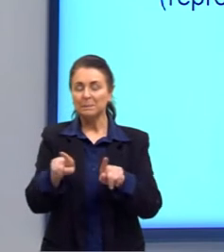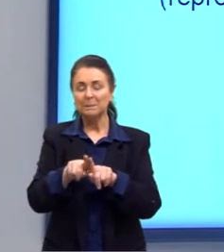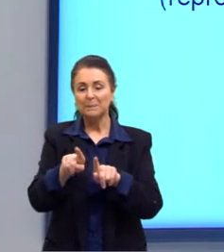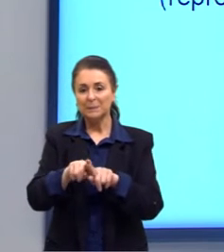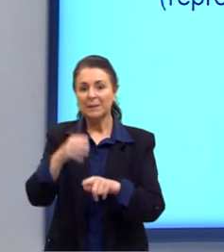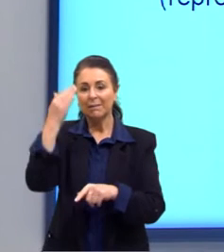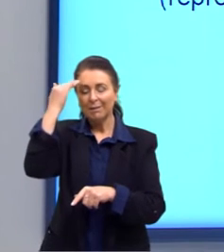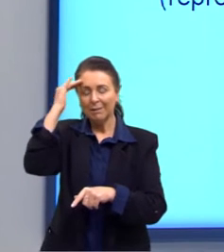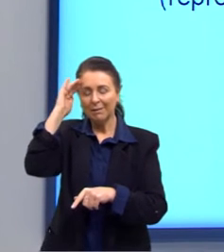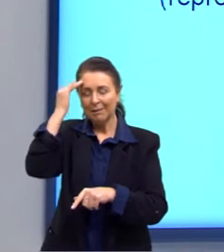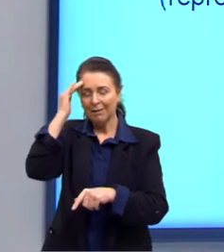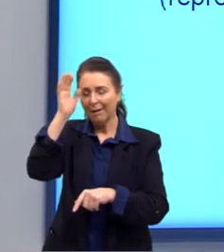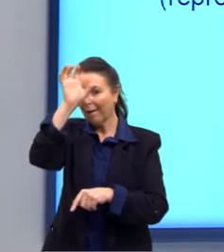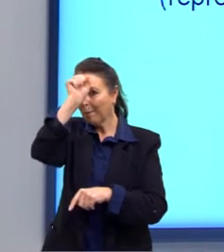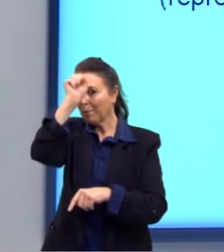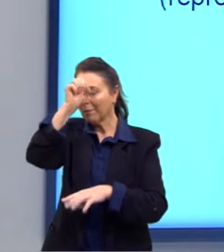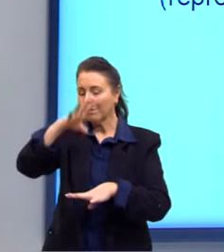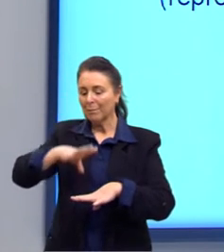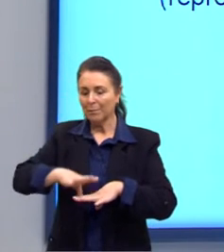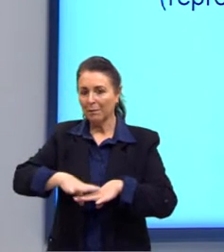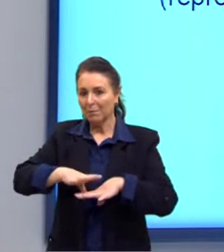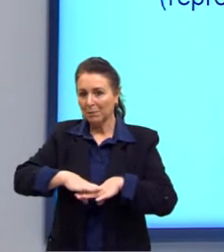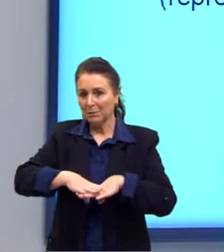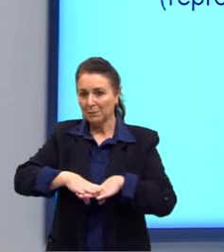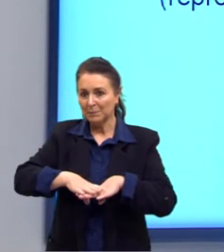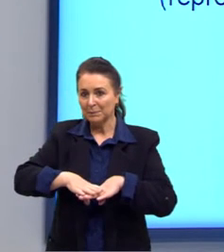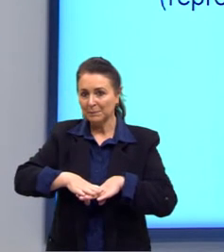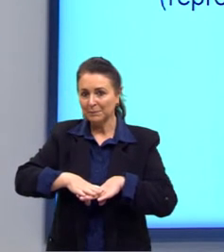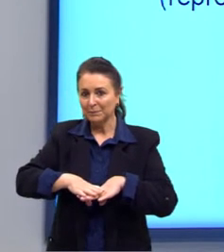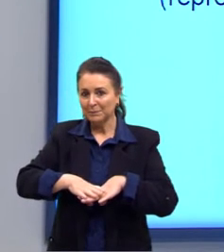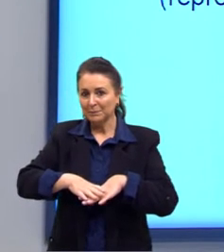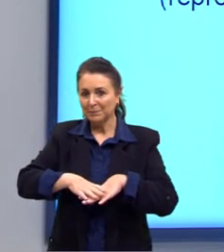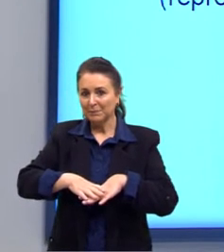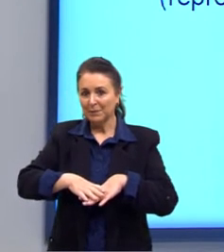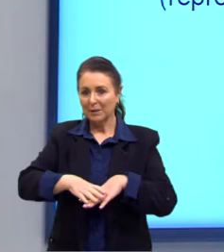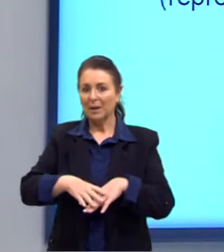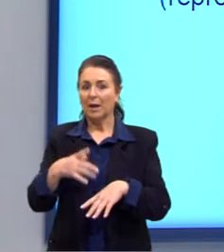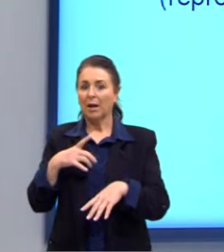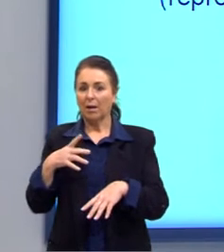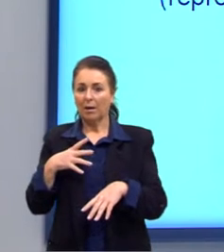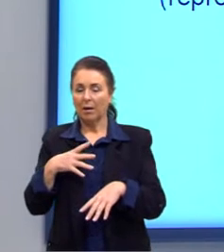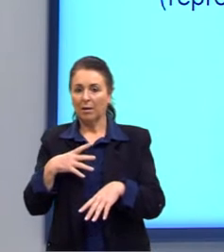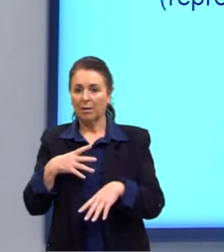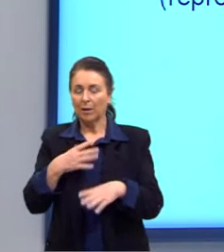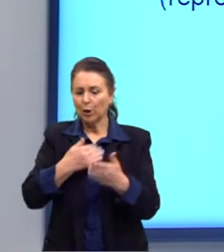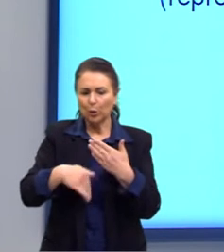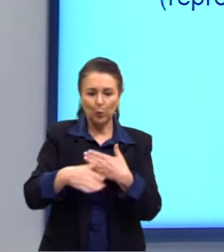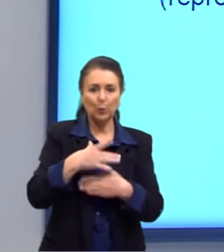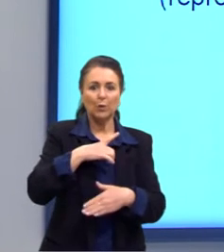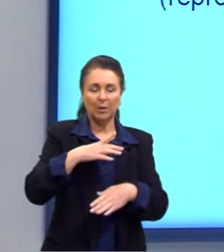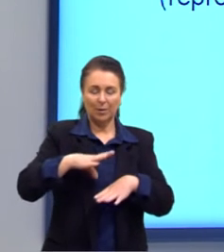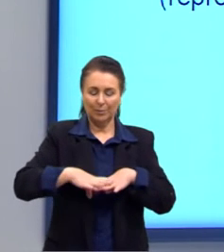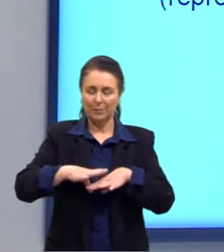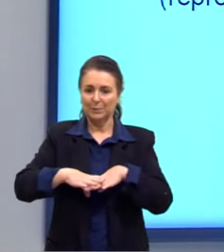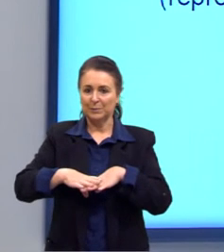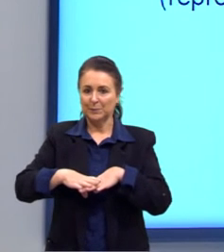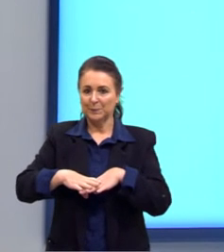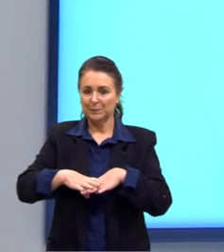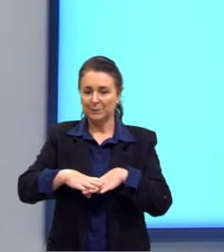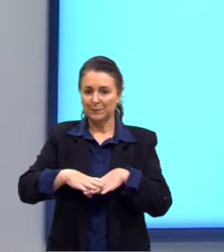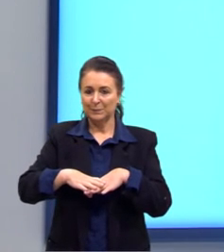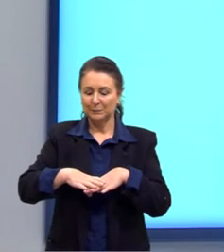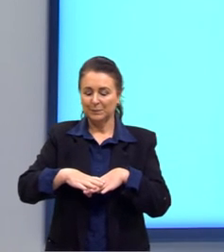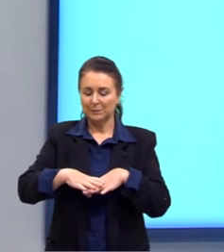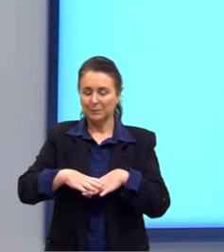também negócio eu não gosto tem da matemática matemática está presente em praticamente tudo né prof